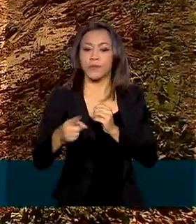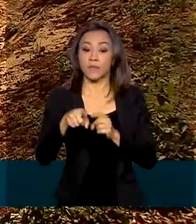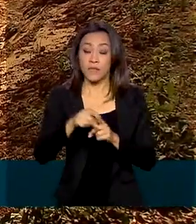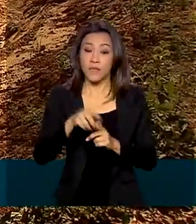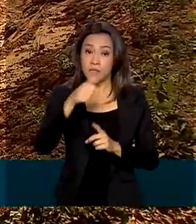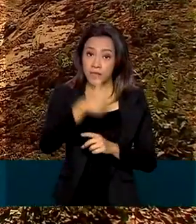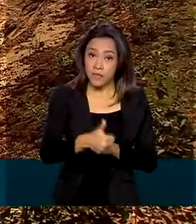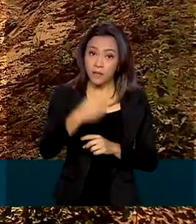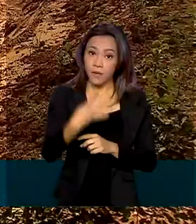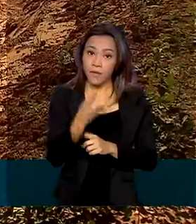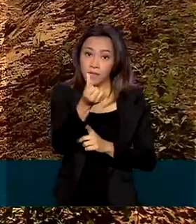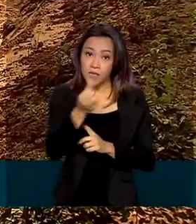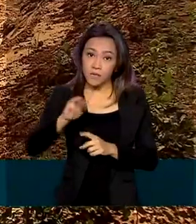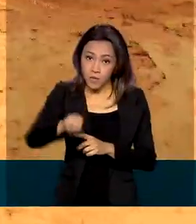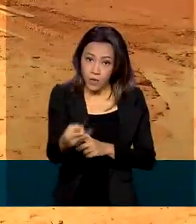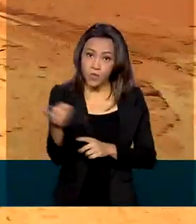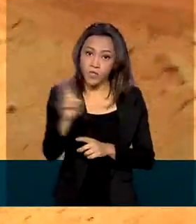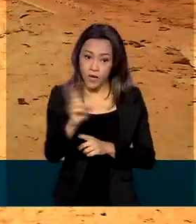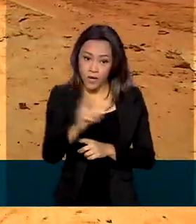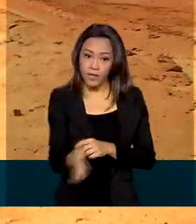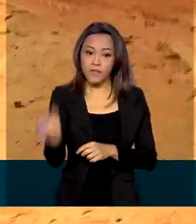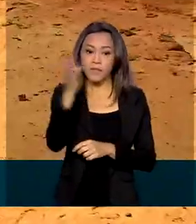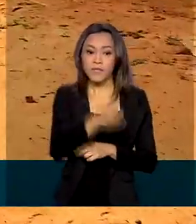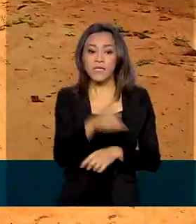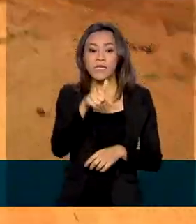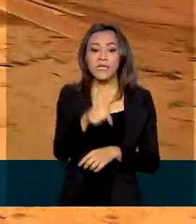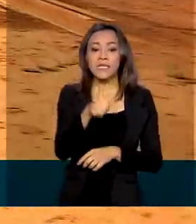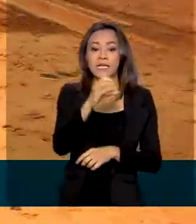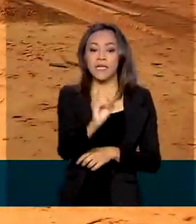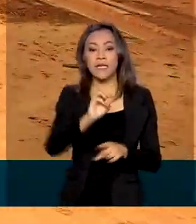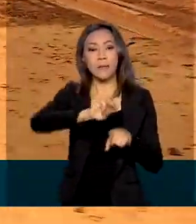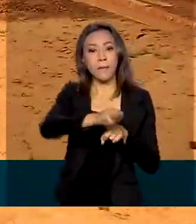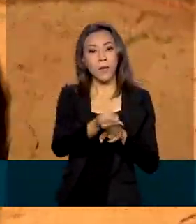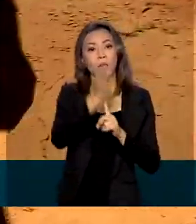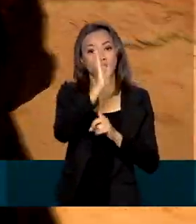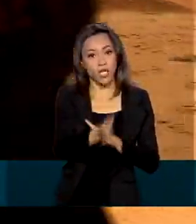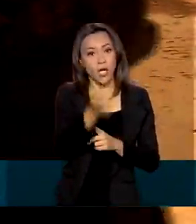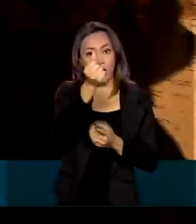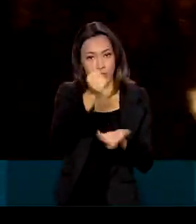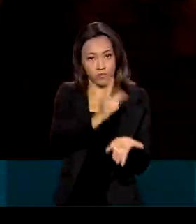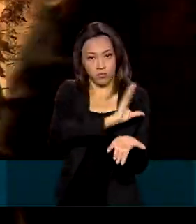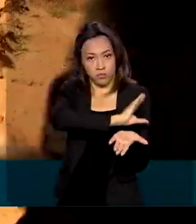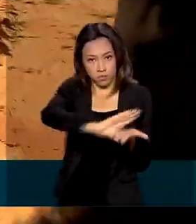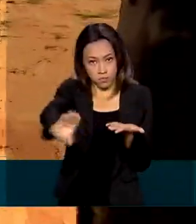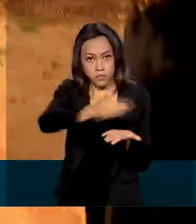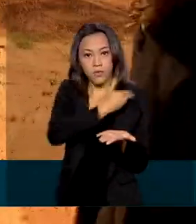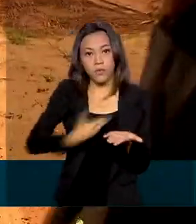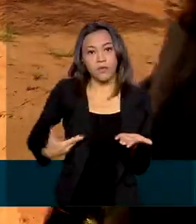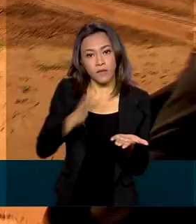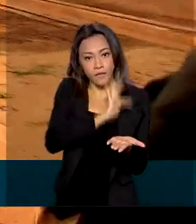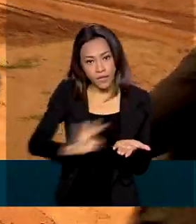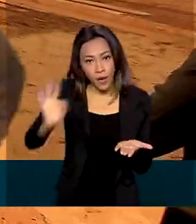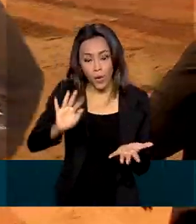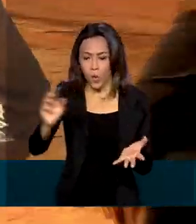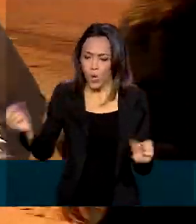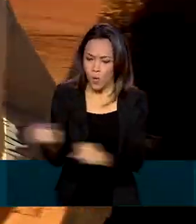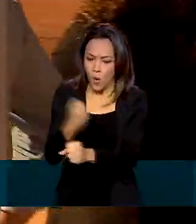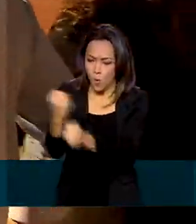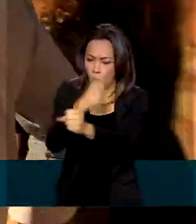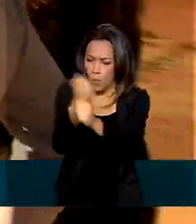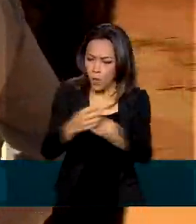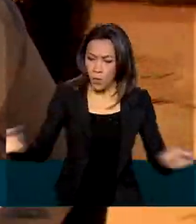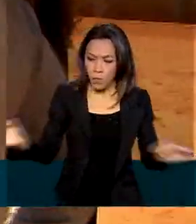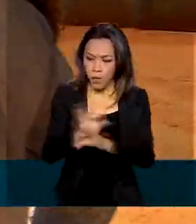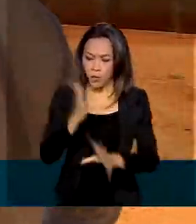reais previstos para a construção, 70 milhões já foram investidos pelo governo federal. Quando finalizada, a estação